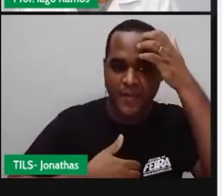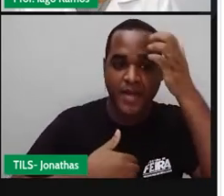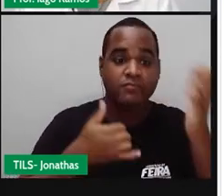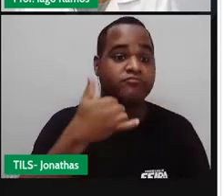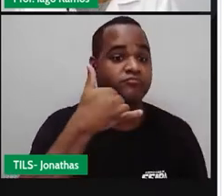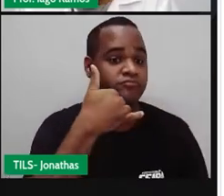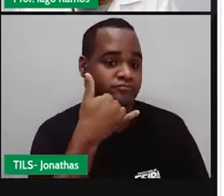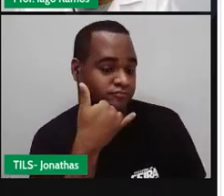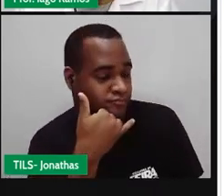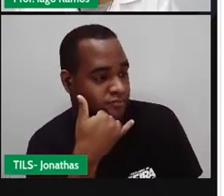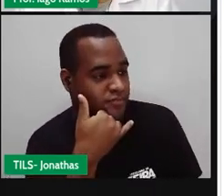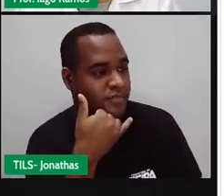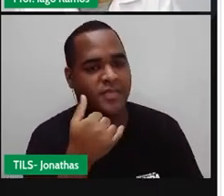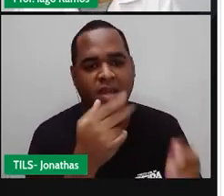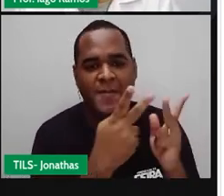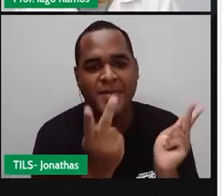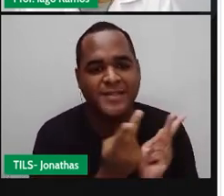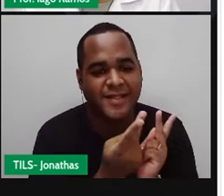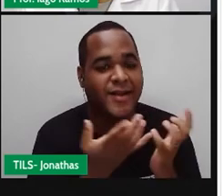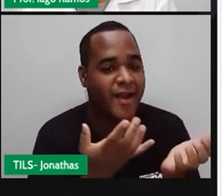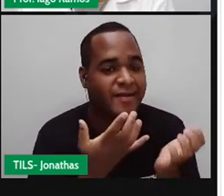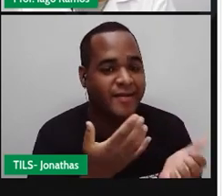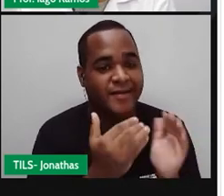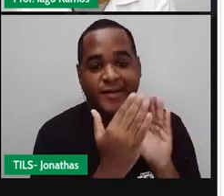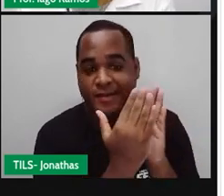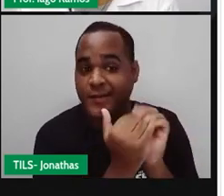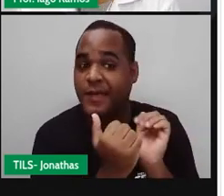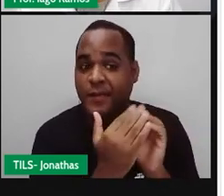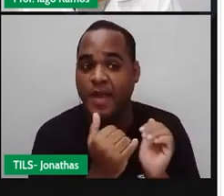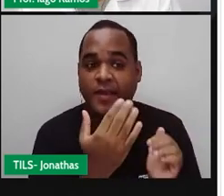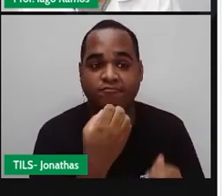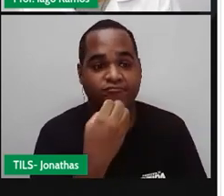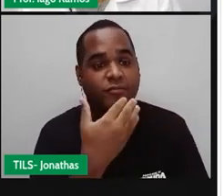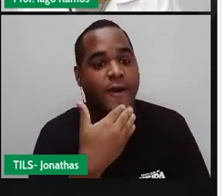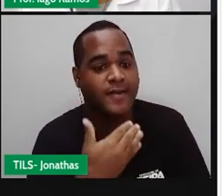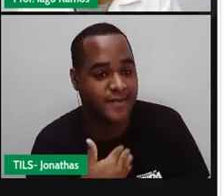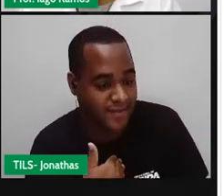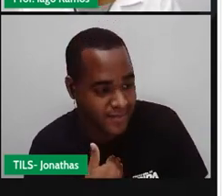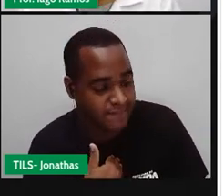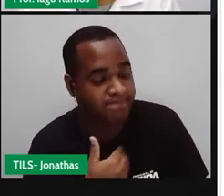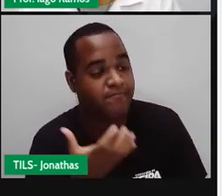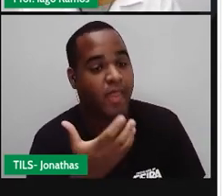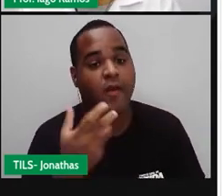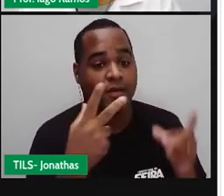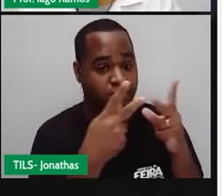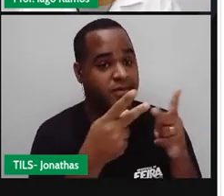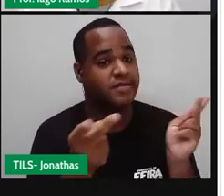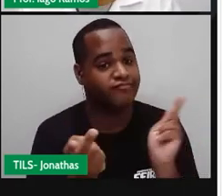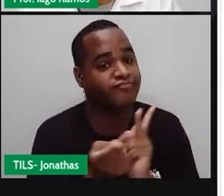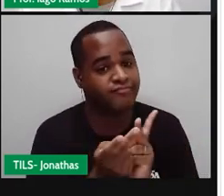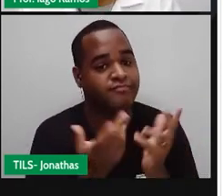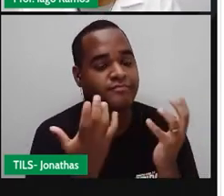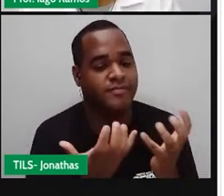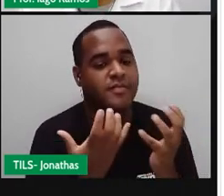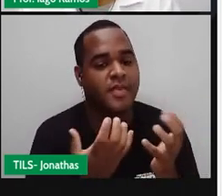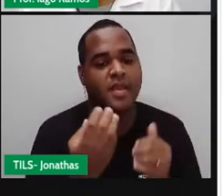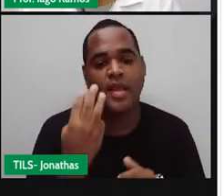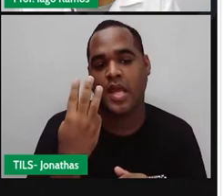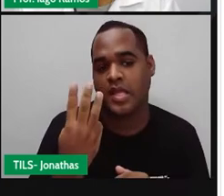para o delivery de pizza e pede né boa tarde quero uma pizza